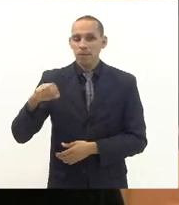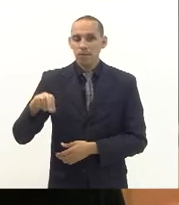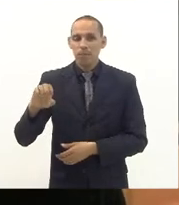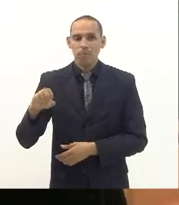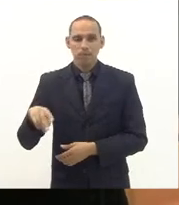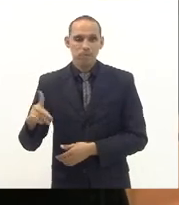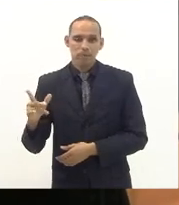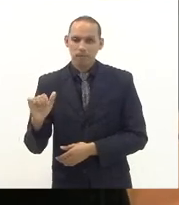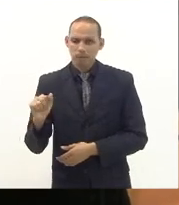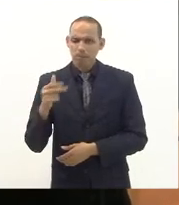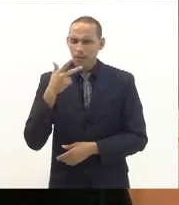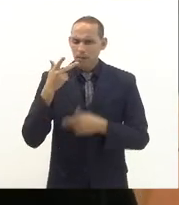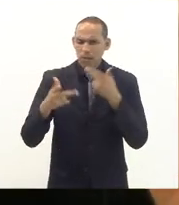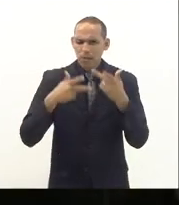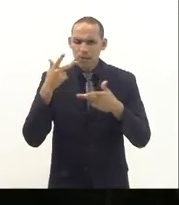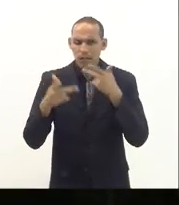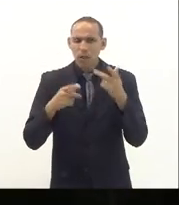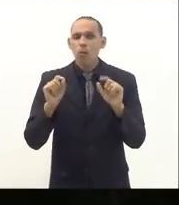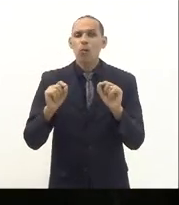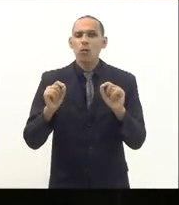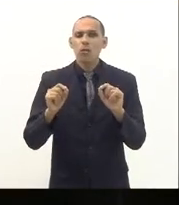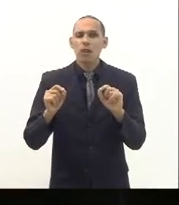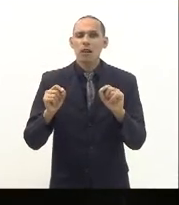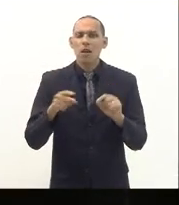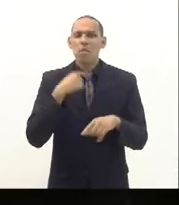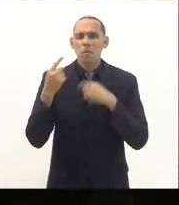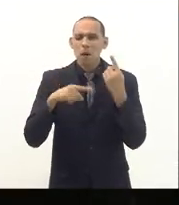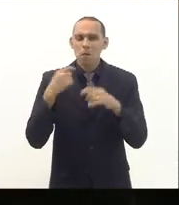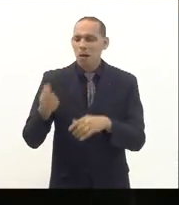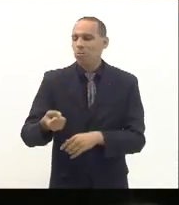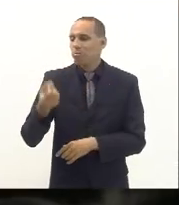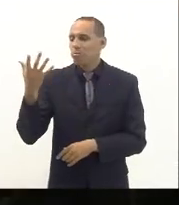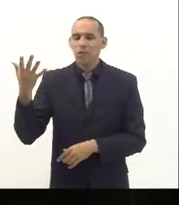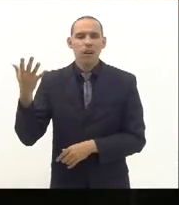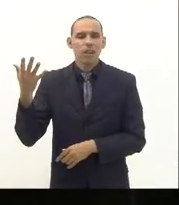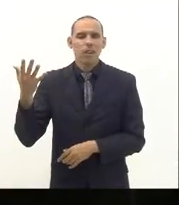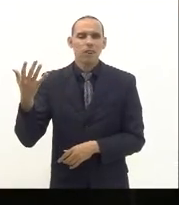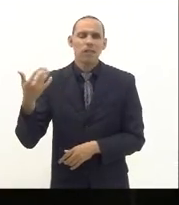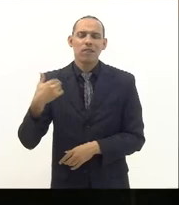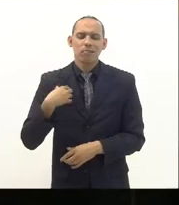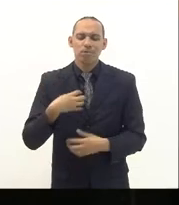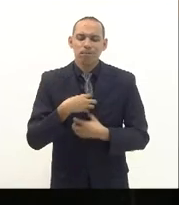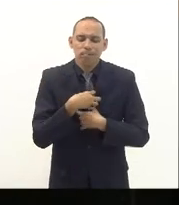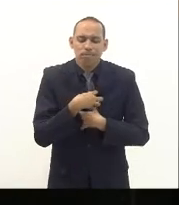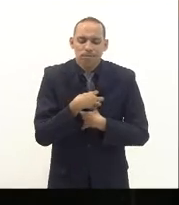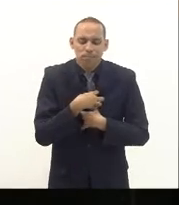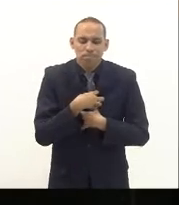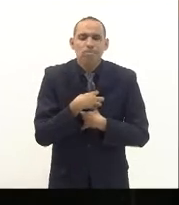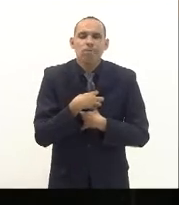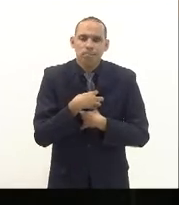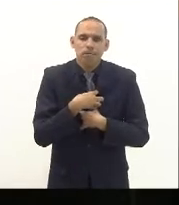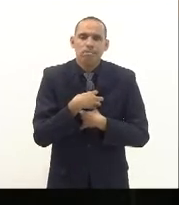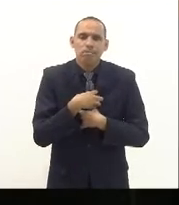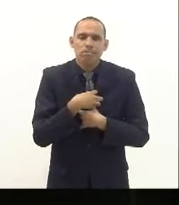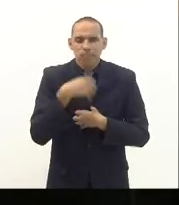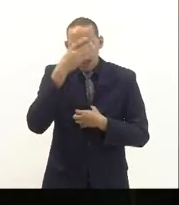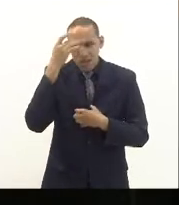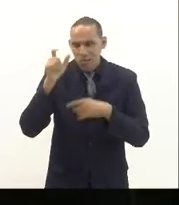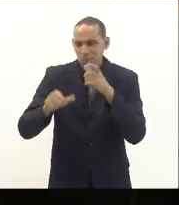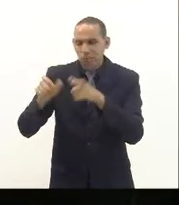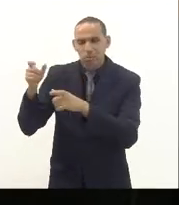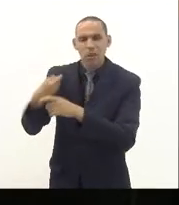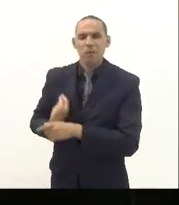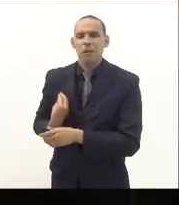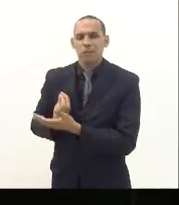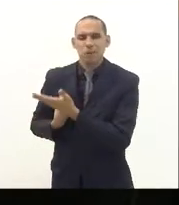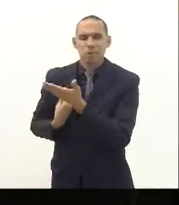que estou se falando da quantidade de mortos eu me sensibilizo muito com os moradores do